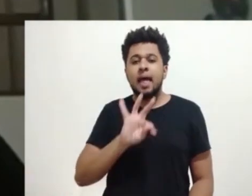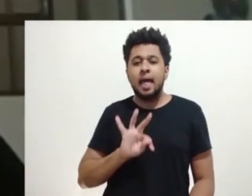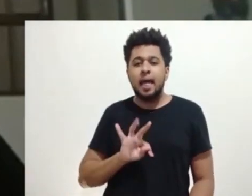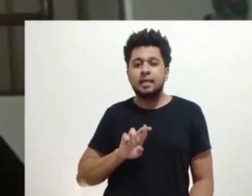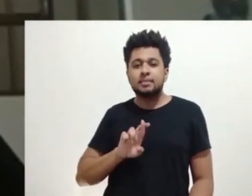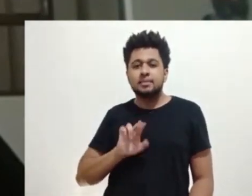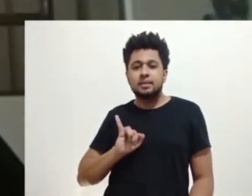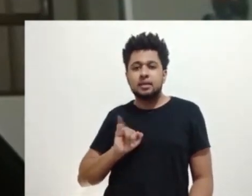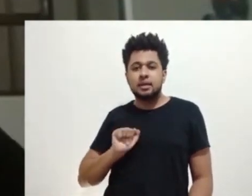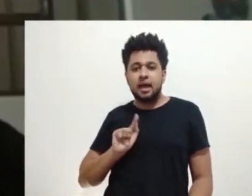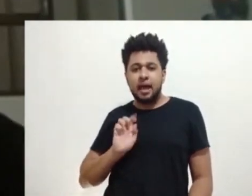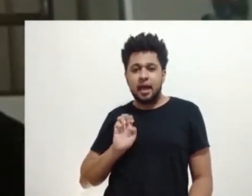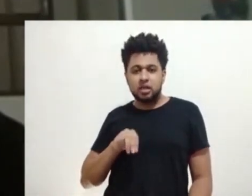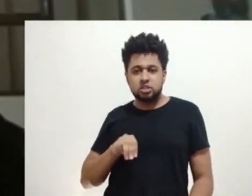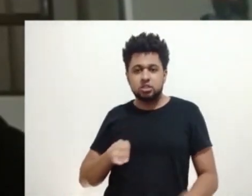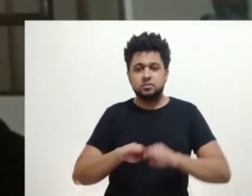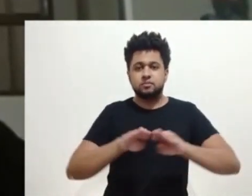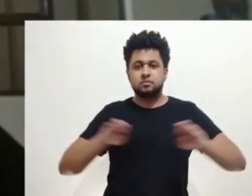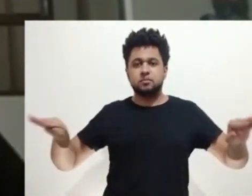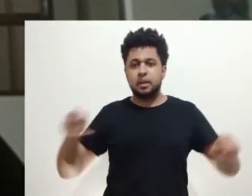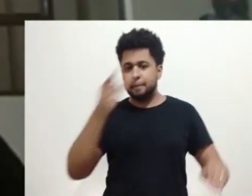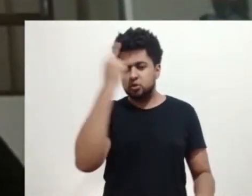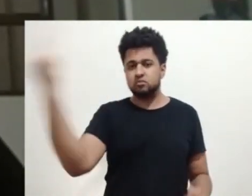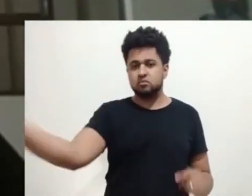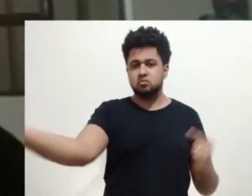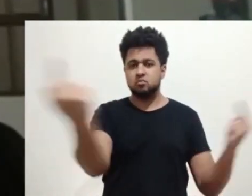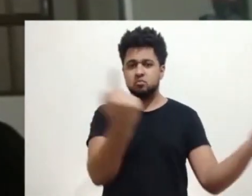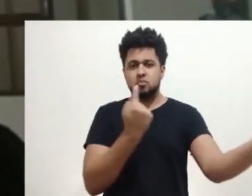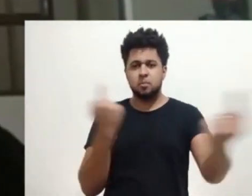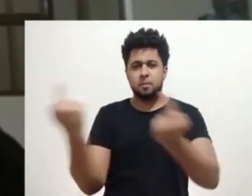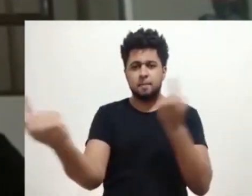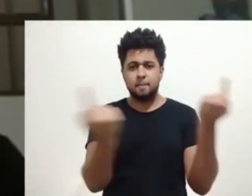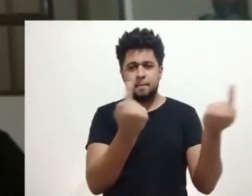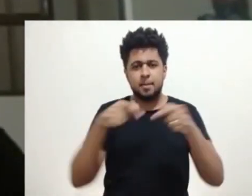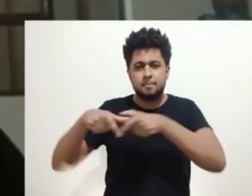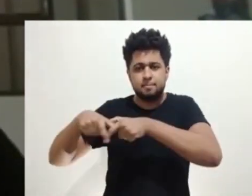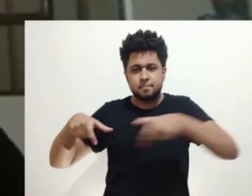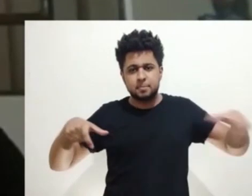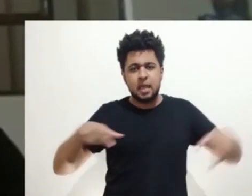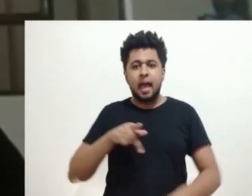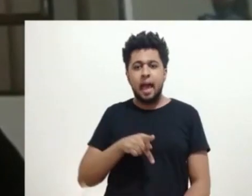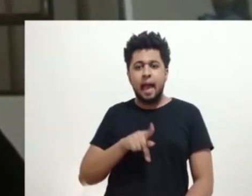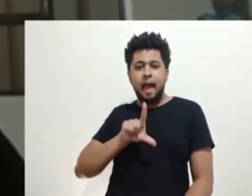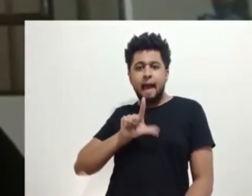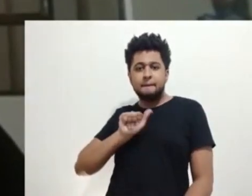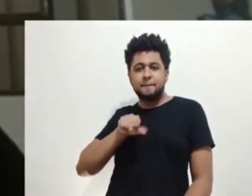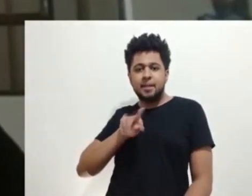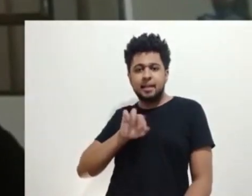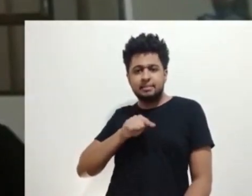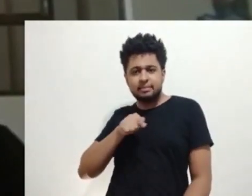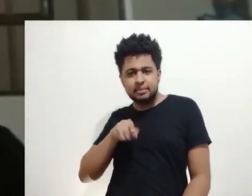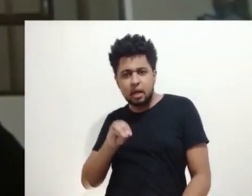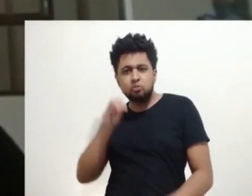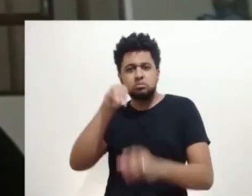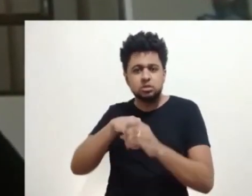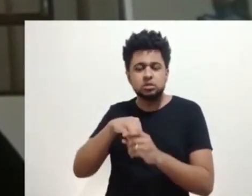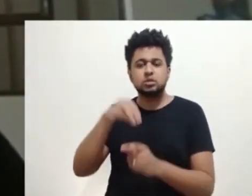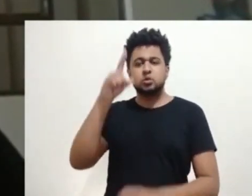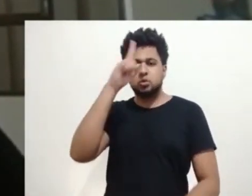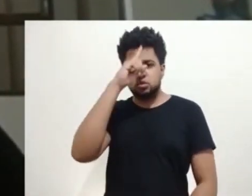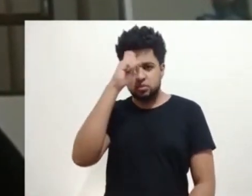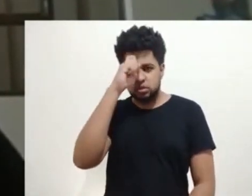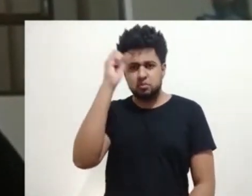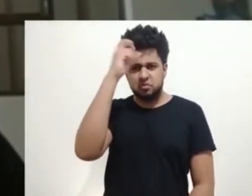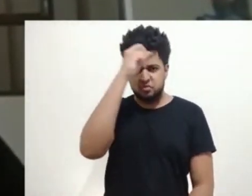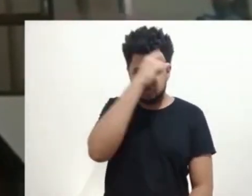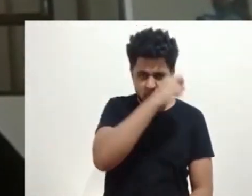de chegada, plantão do coronavírus, o pronto-socorro dentro do municipal, né, enfermarias,